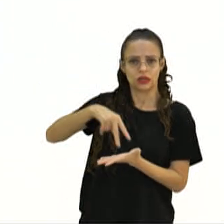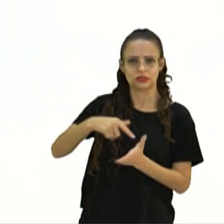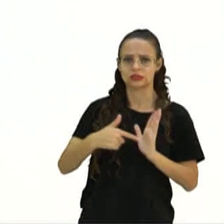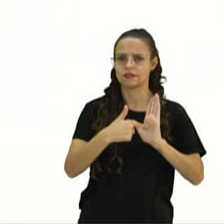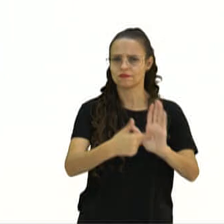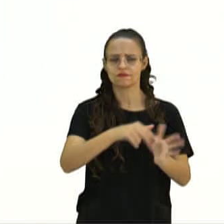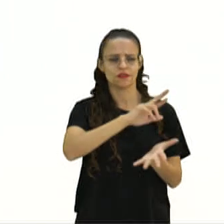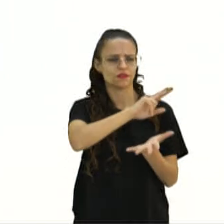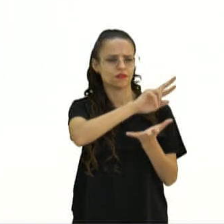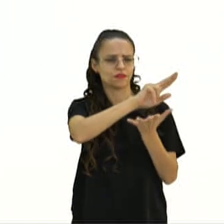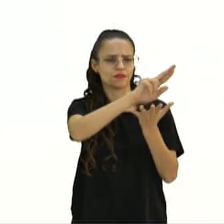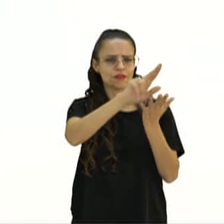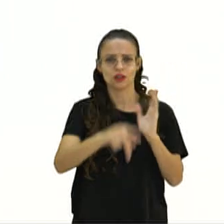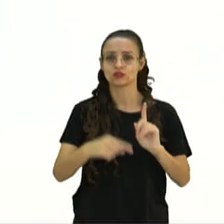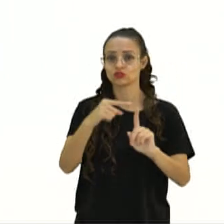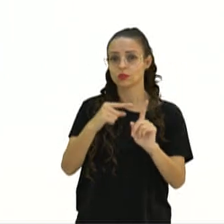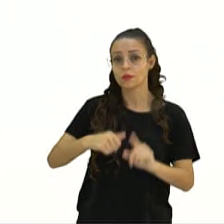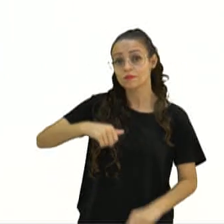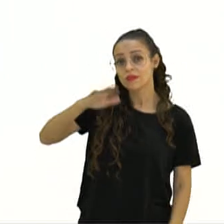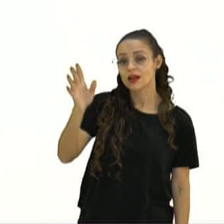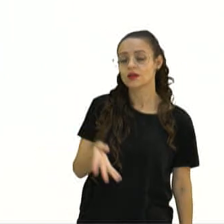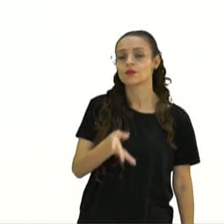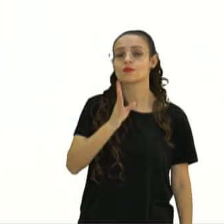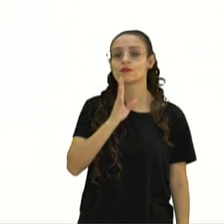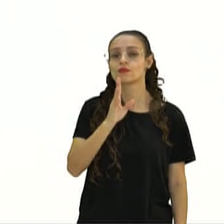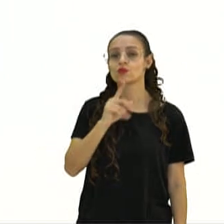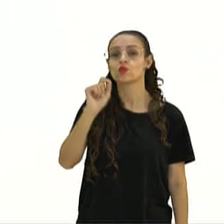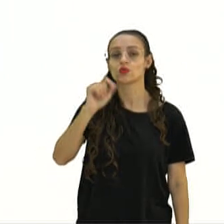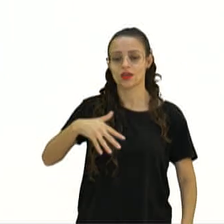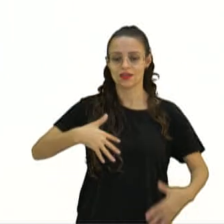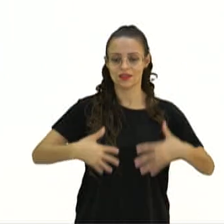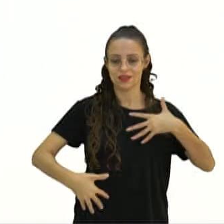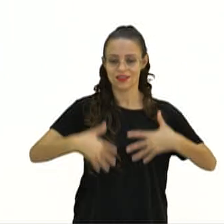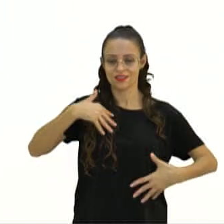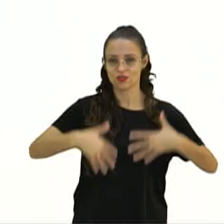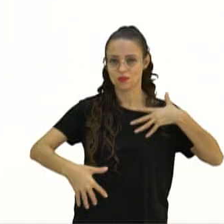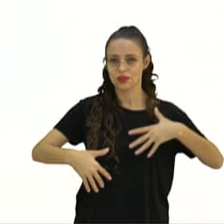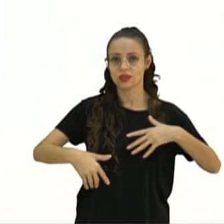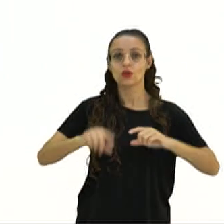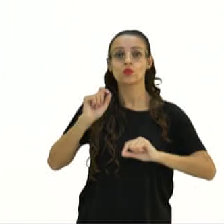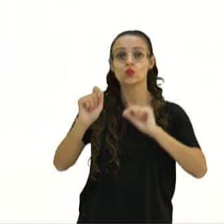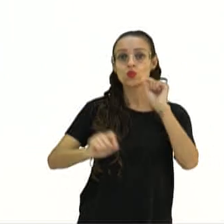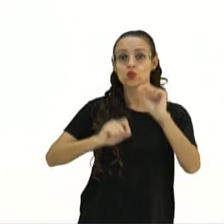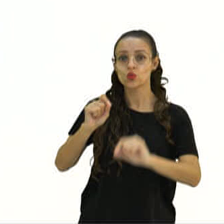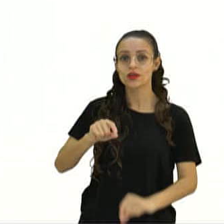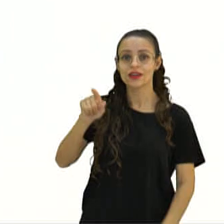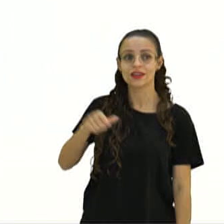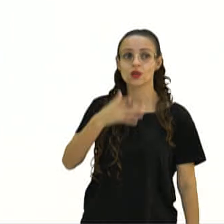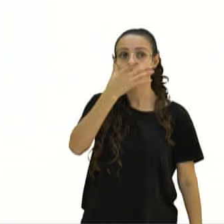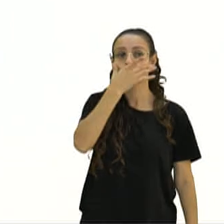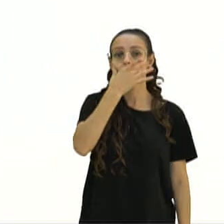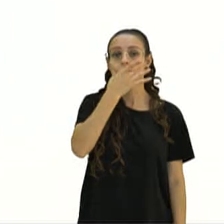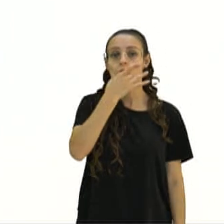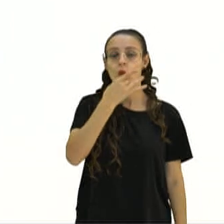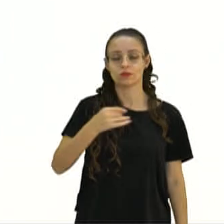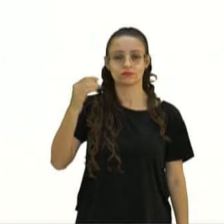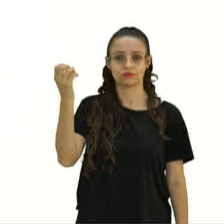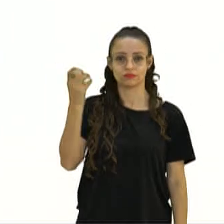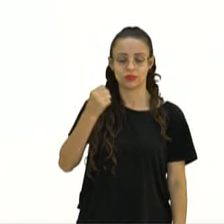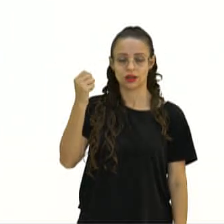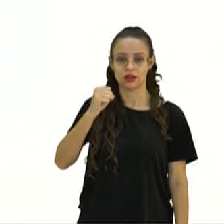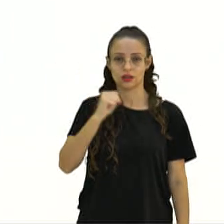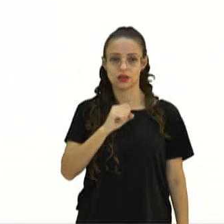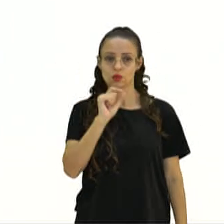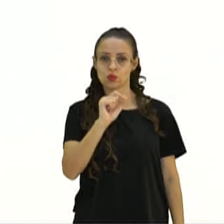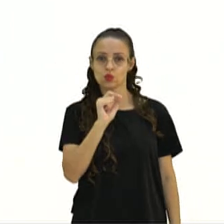e estilo, sendo mais conhecido a pantomima, né, onde os artistas usam cara branca e se inspiram na